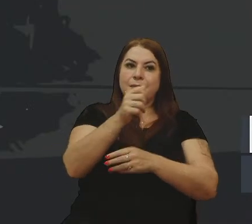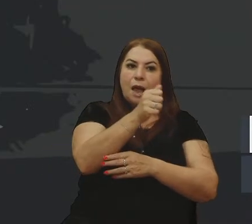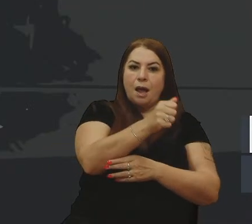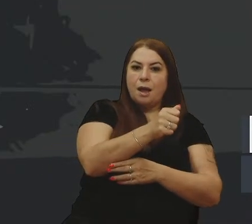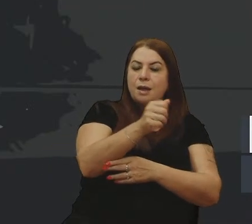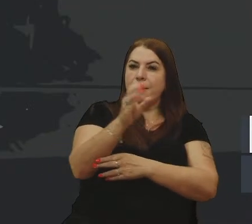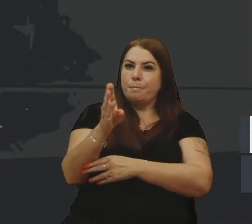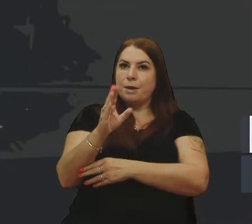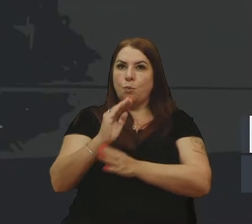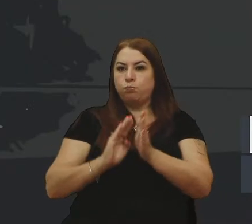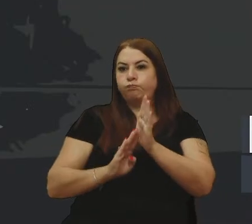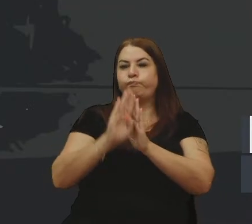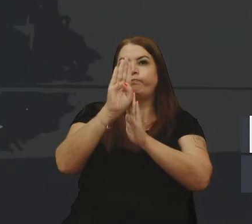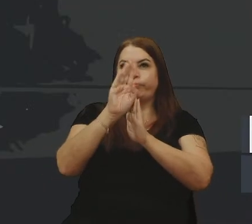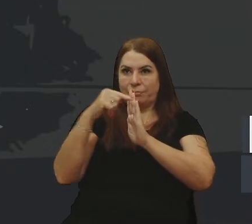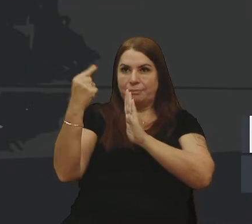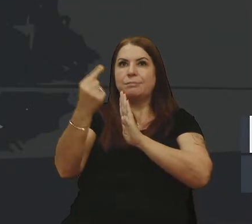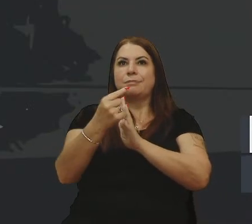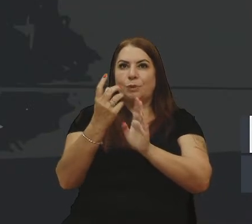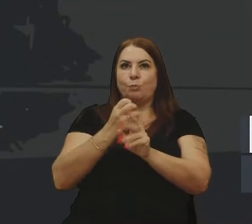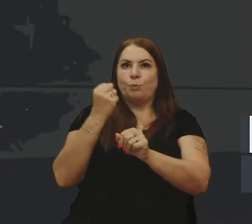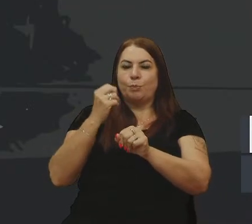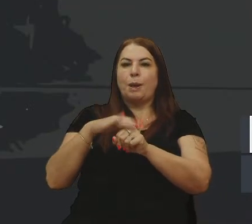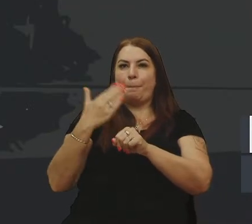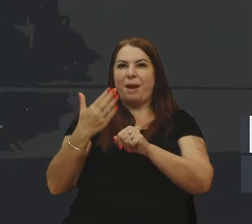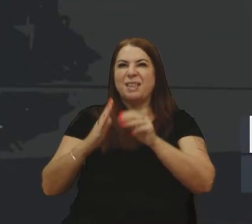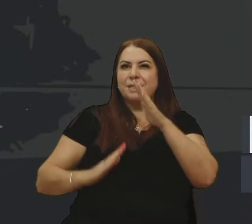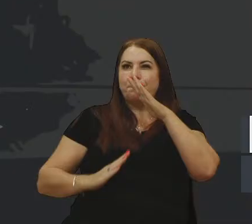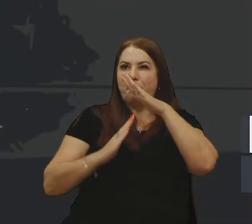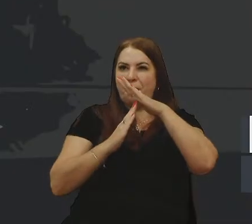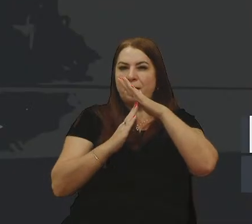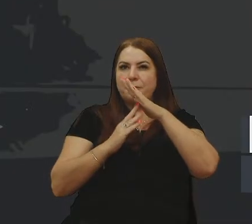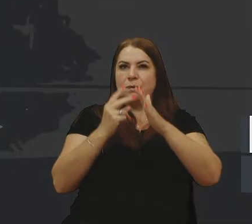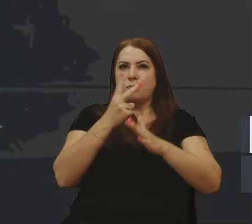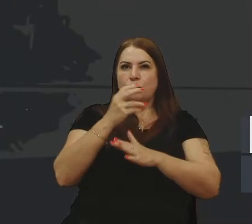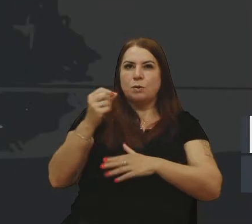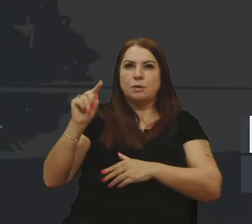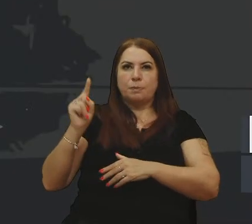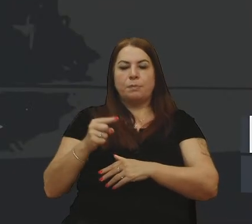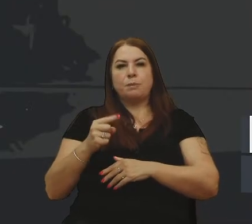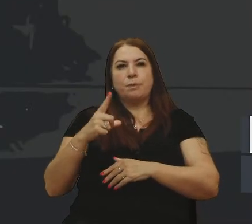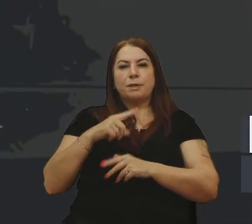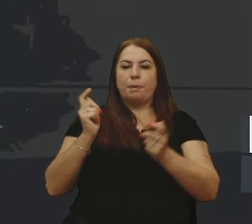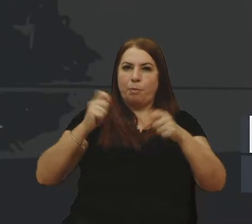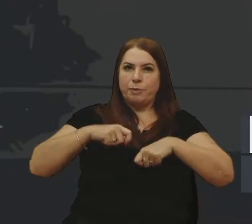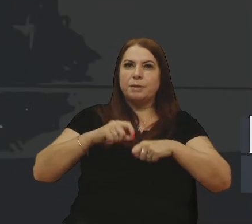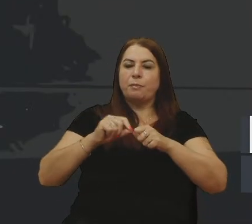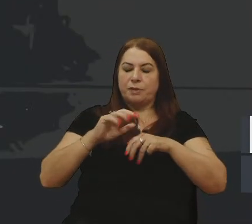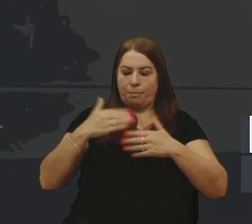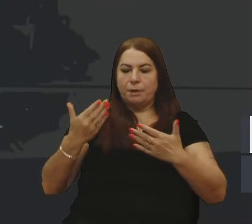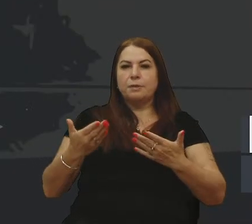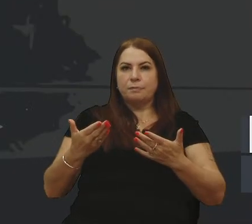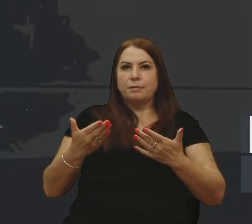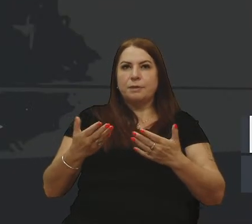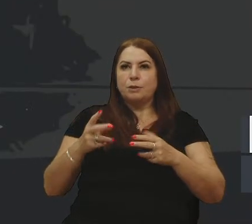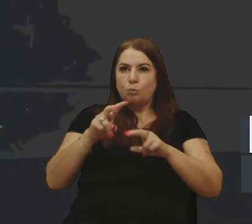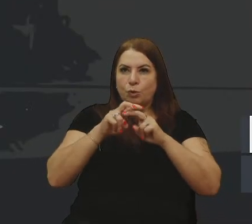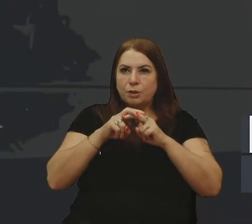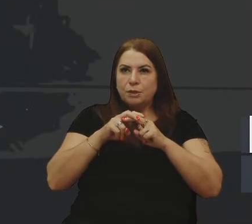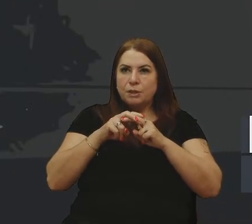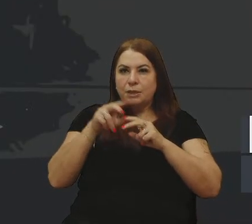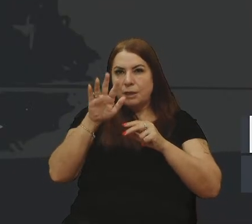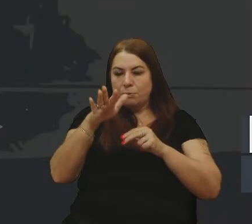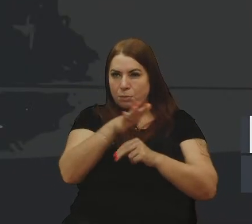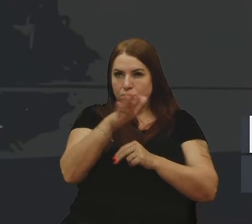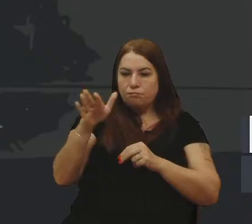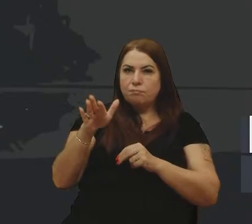isso eu subo o faturamento dela. Hoje, meu faturamento máximo dentro da rede é 200 mil, mas tem potencial para fazer mais. Tá? Então, por isso que a gente está estimando